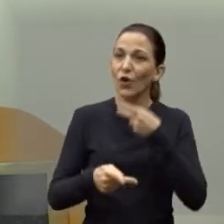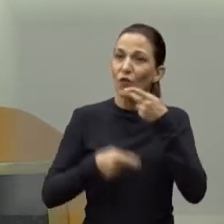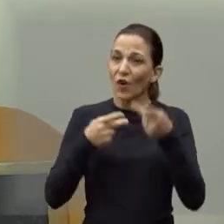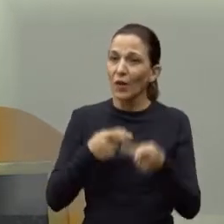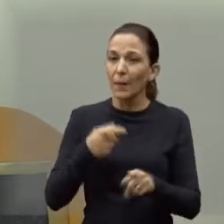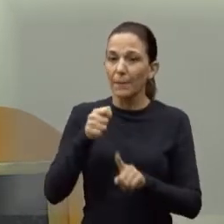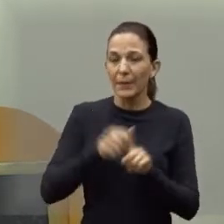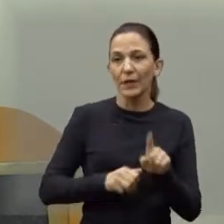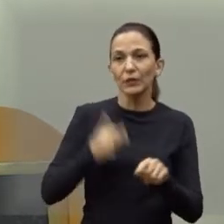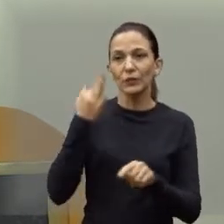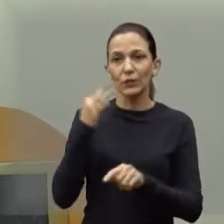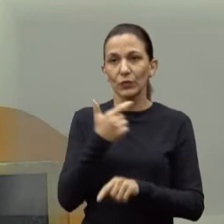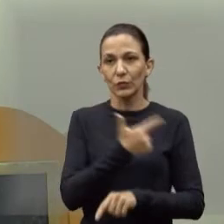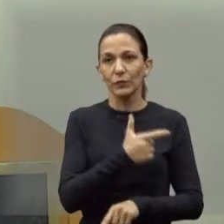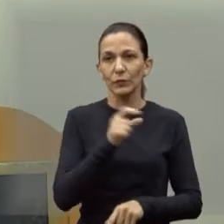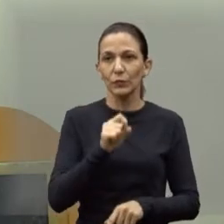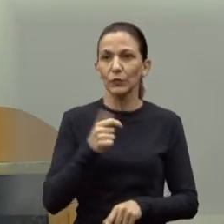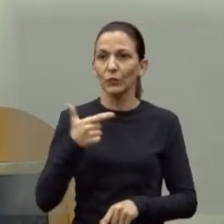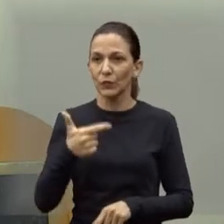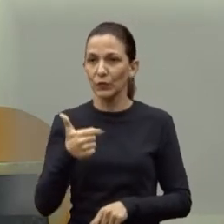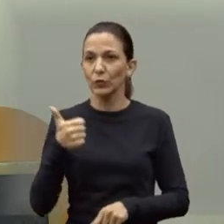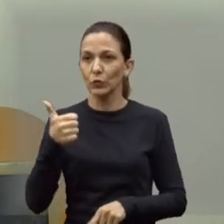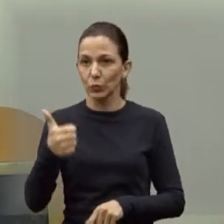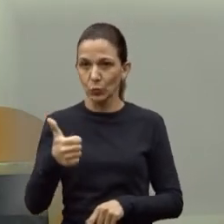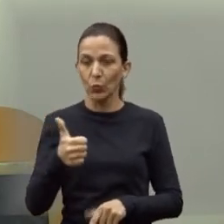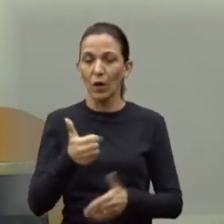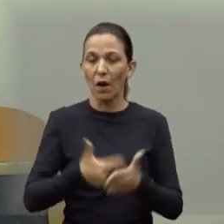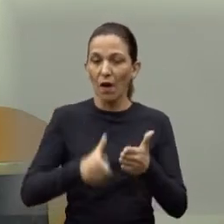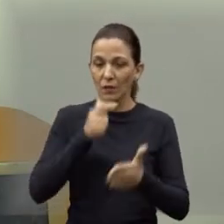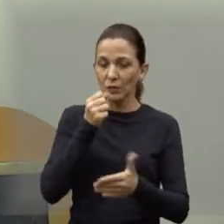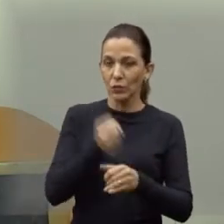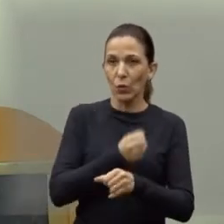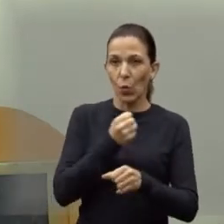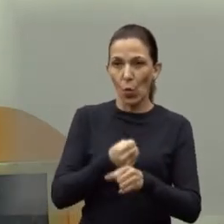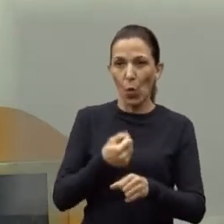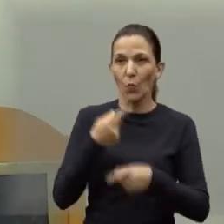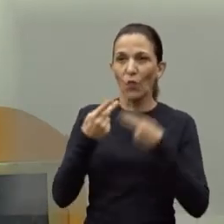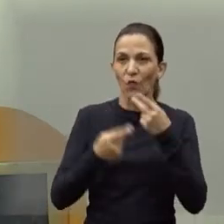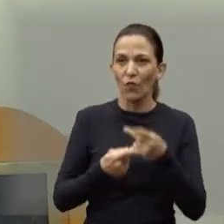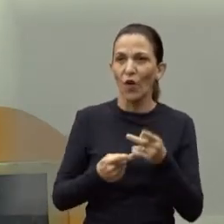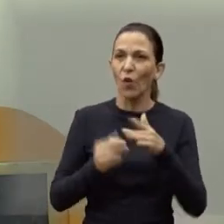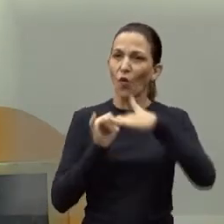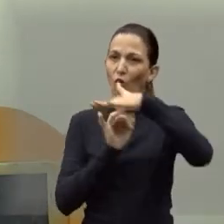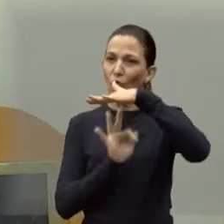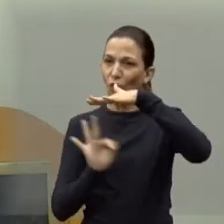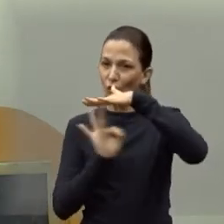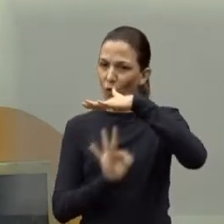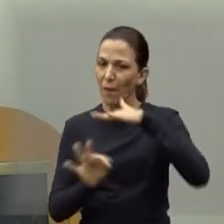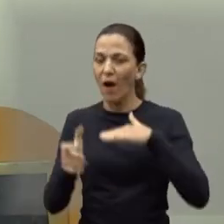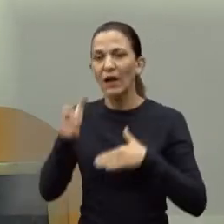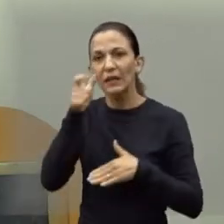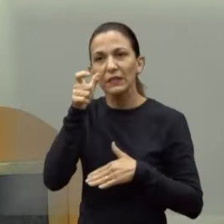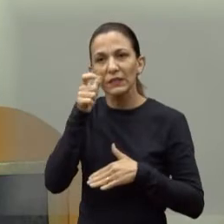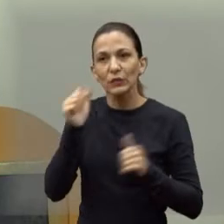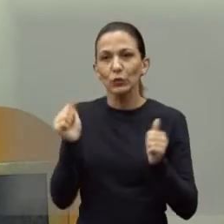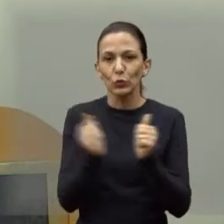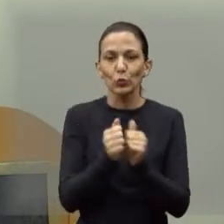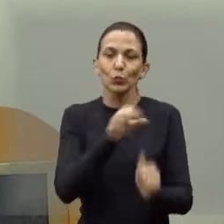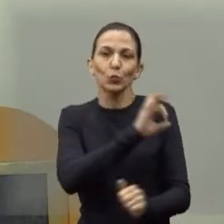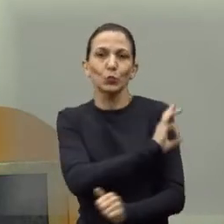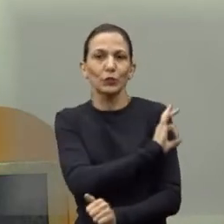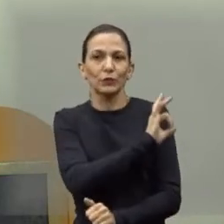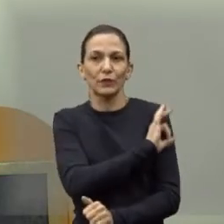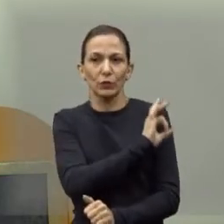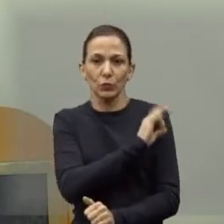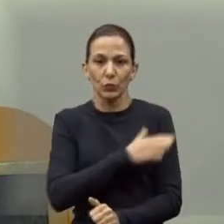em fevereiro de 2021, antes do início das obras, manifestou formalmente seu interesse junto à prefeitura